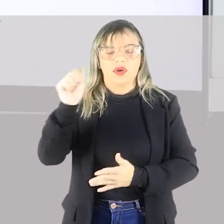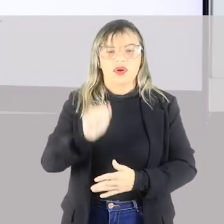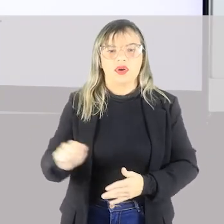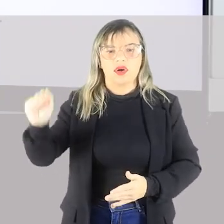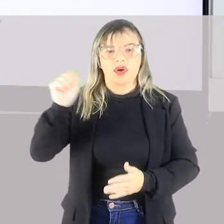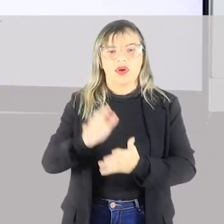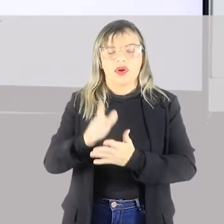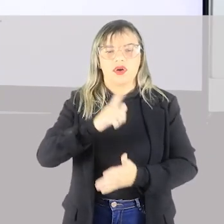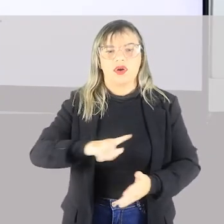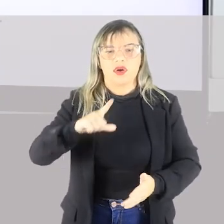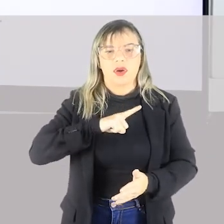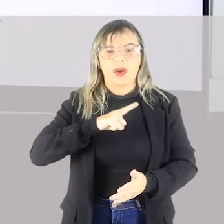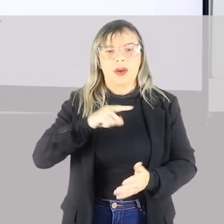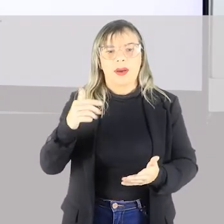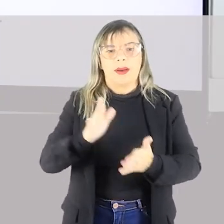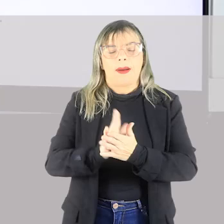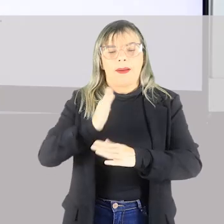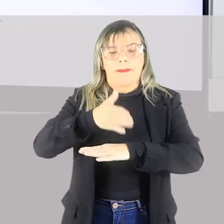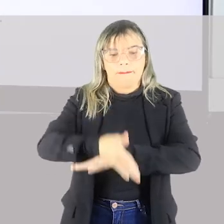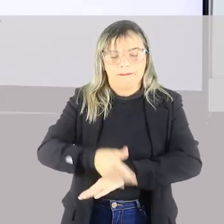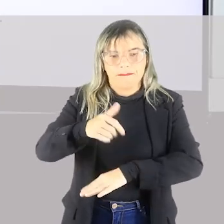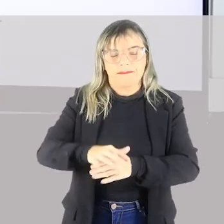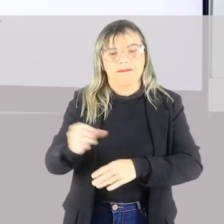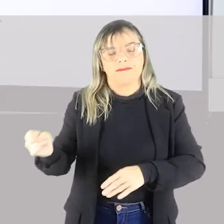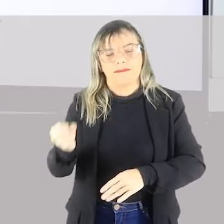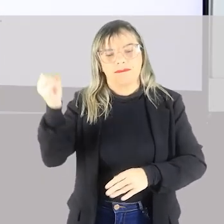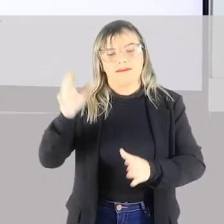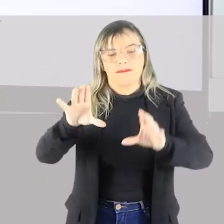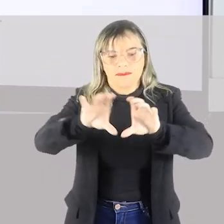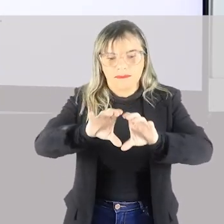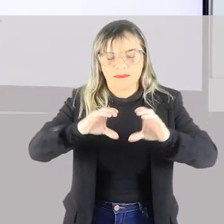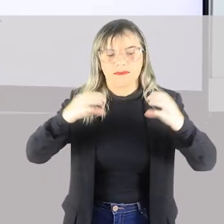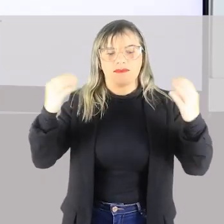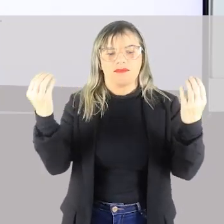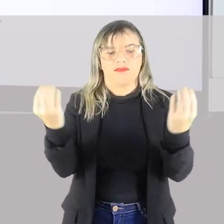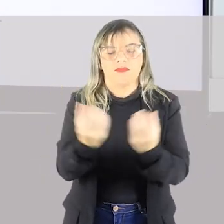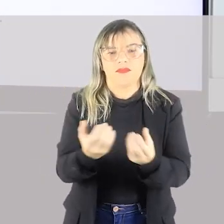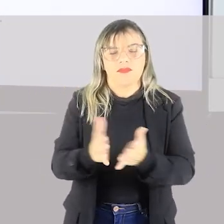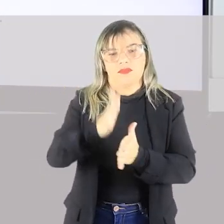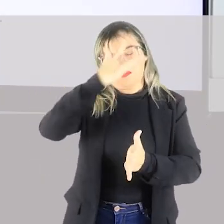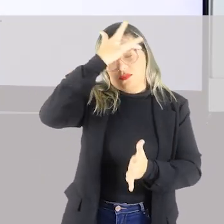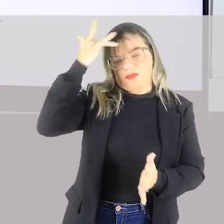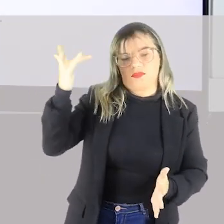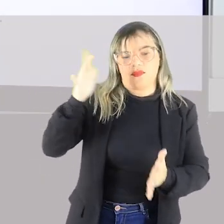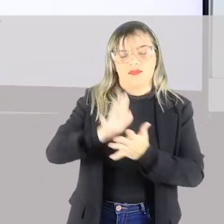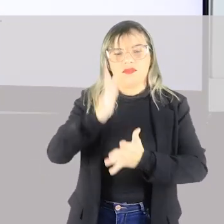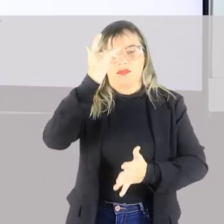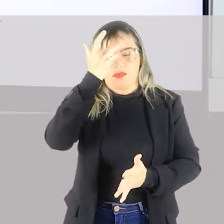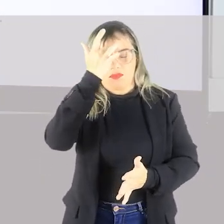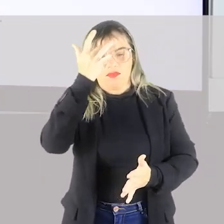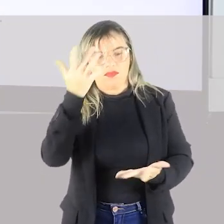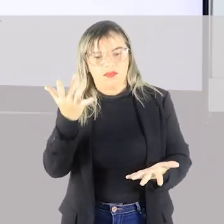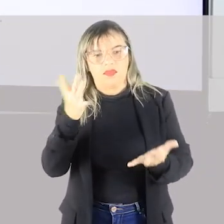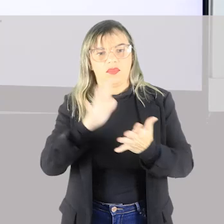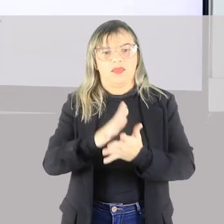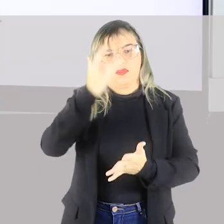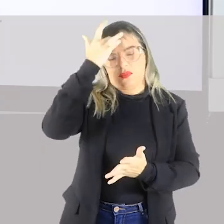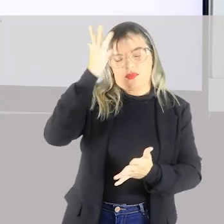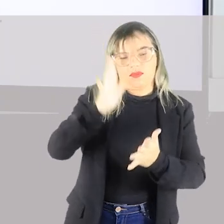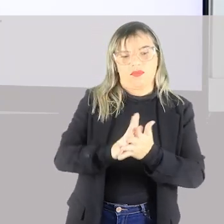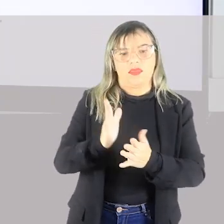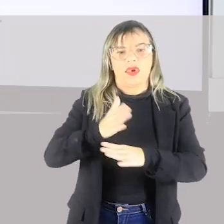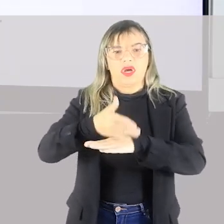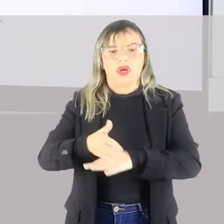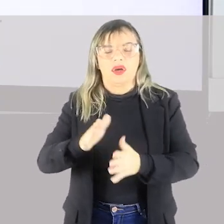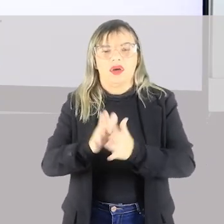que tem uma participação, tem uma relevância na comunidade e que as pessoas têm mais facilidade de terem acesso às